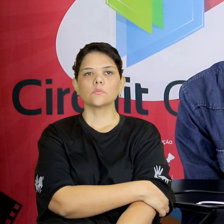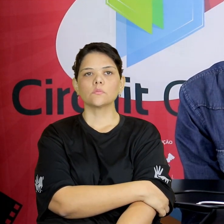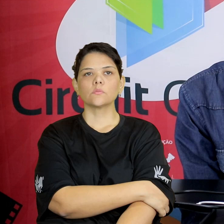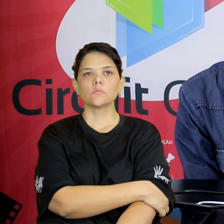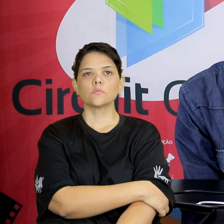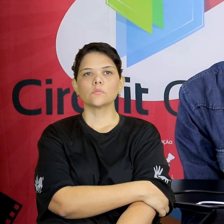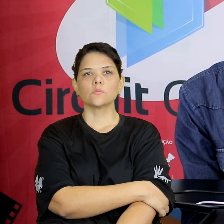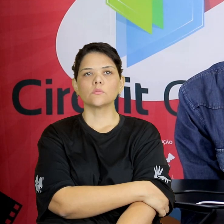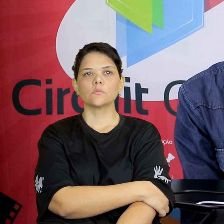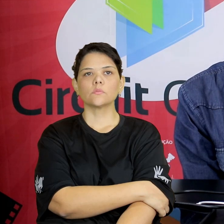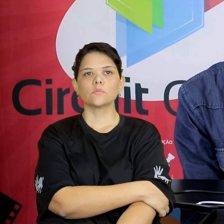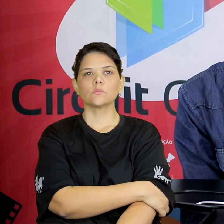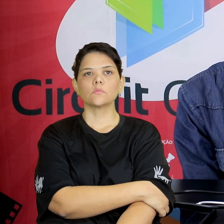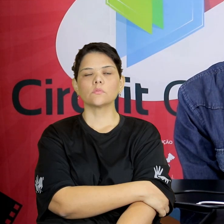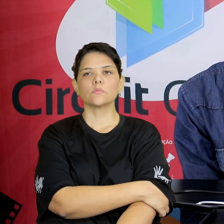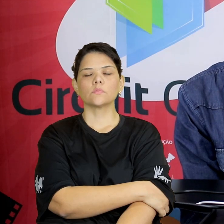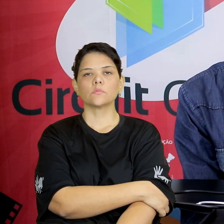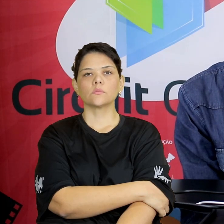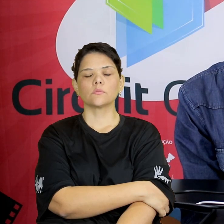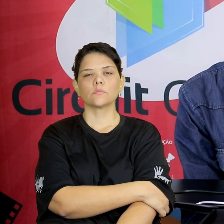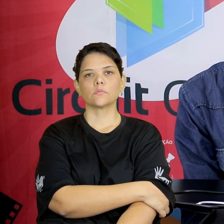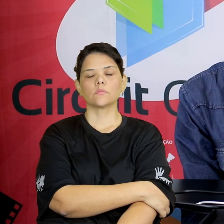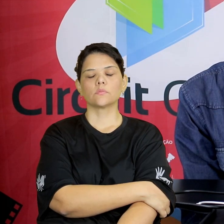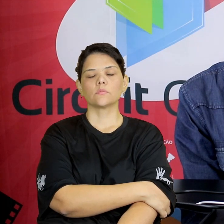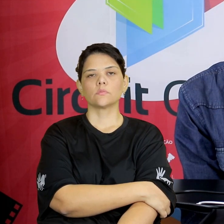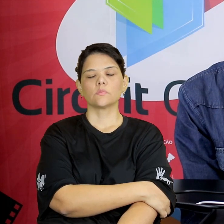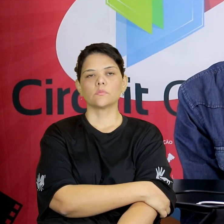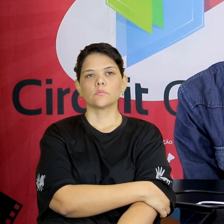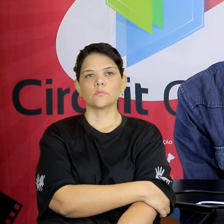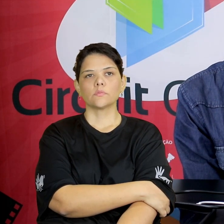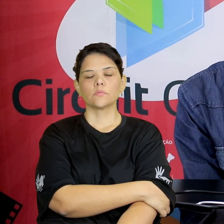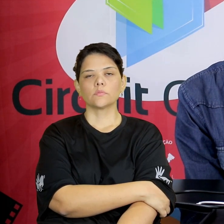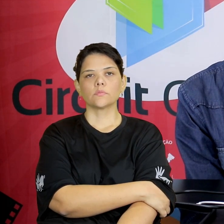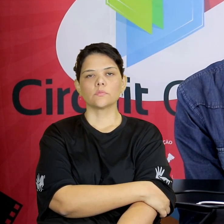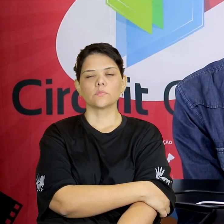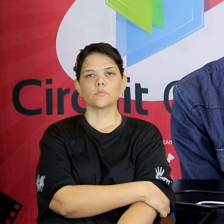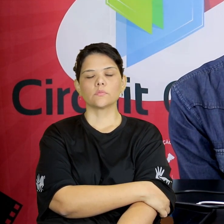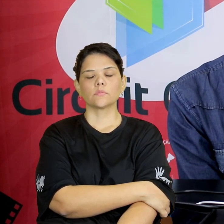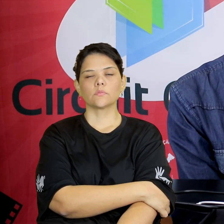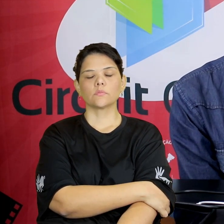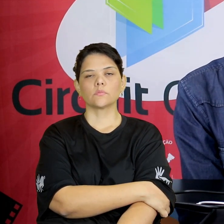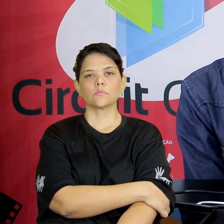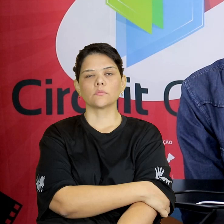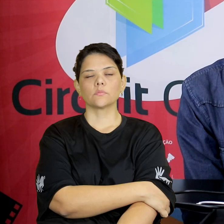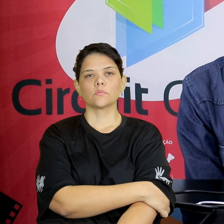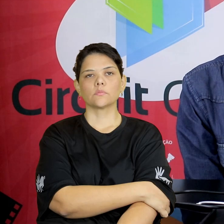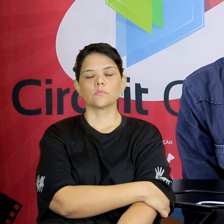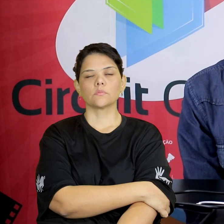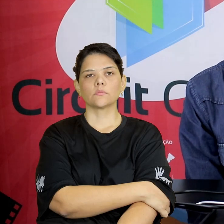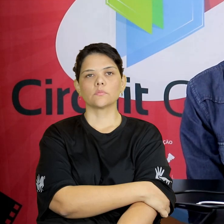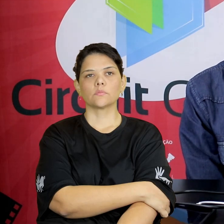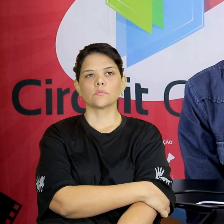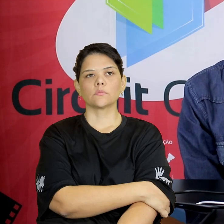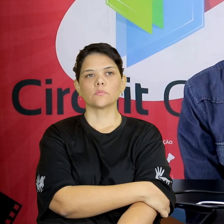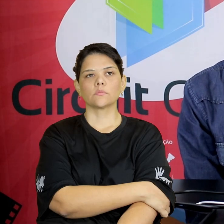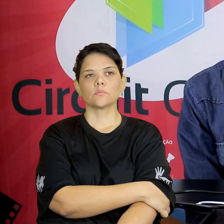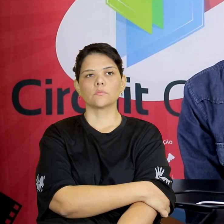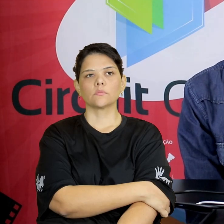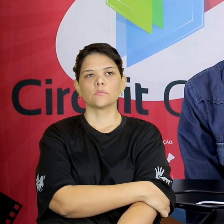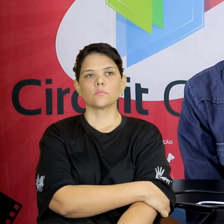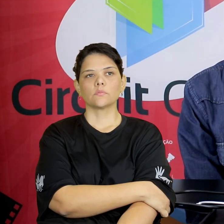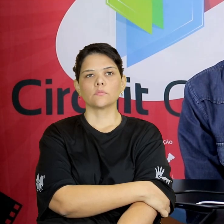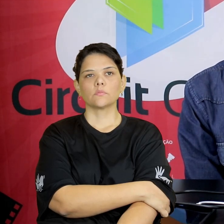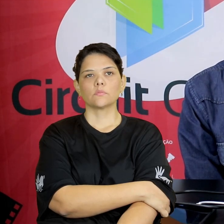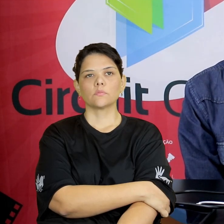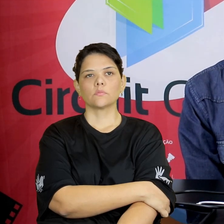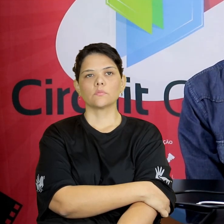Shotcut eu também não conheço, gente. Esses que eu citei são os que eu conheço